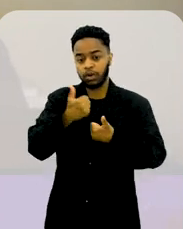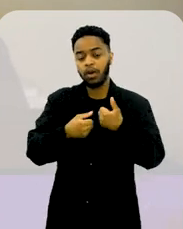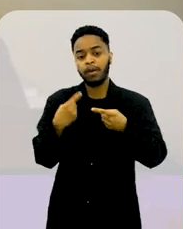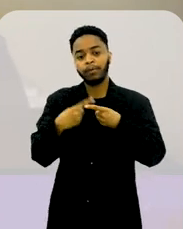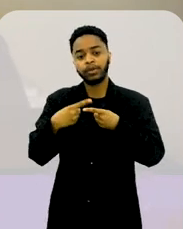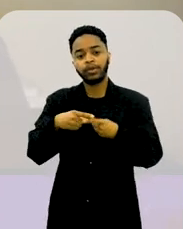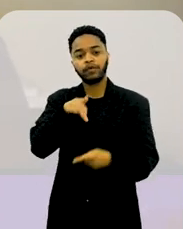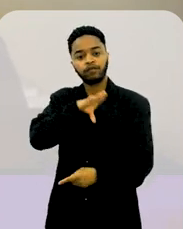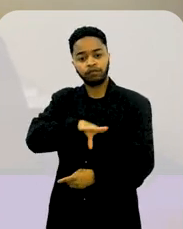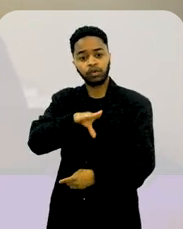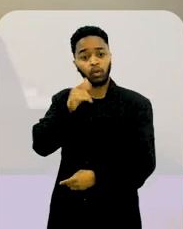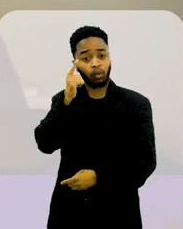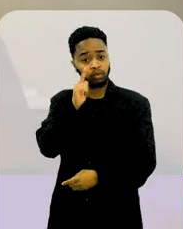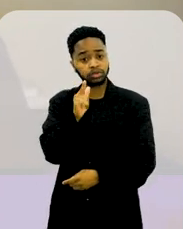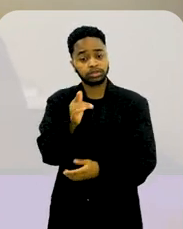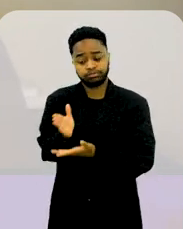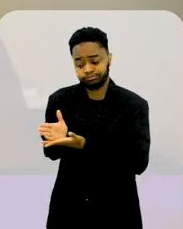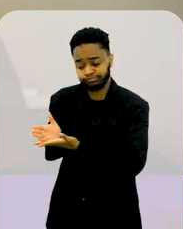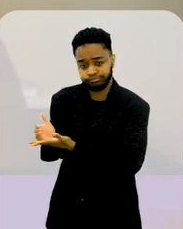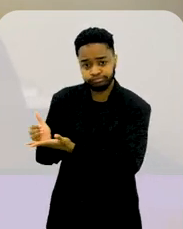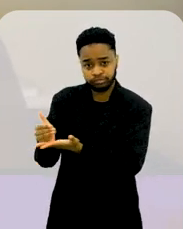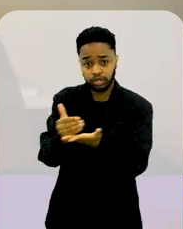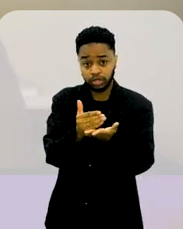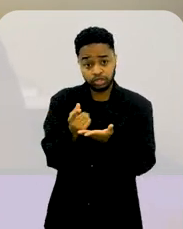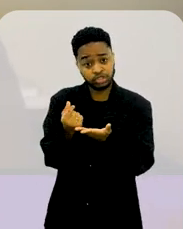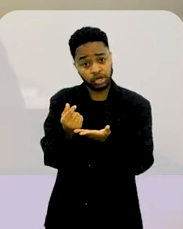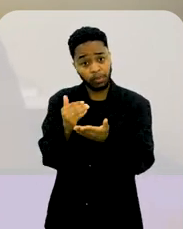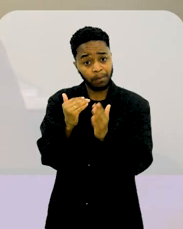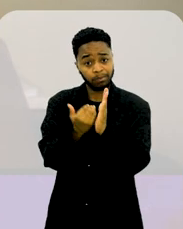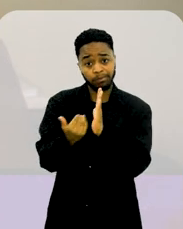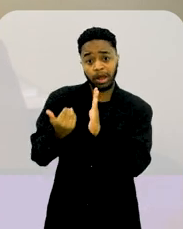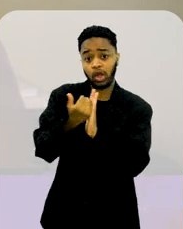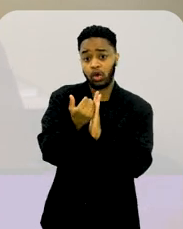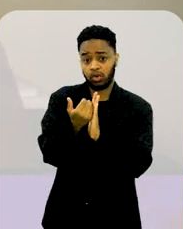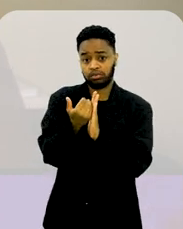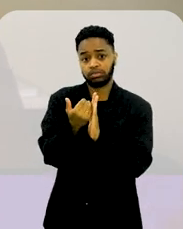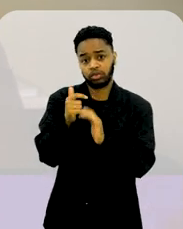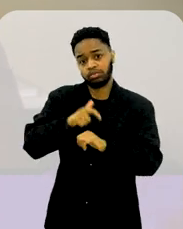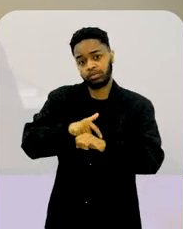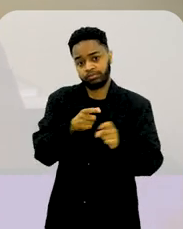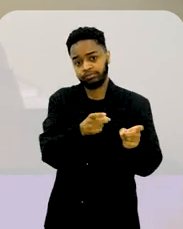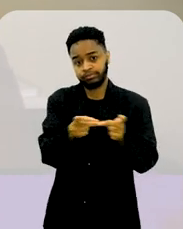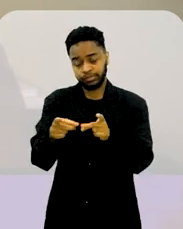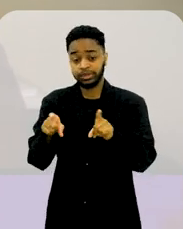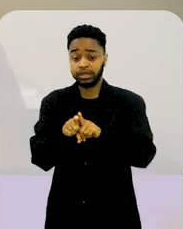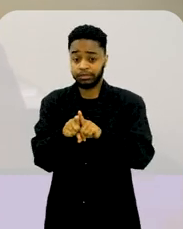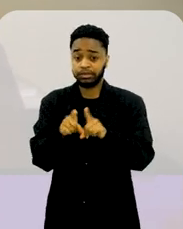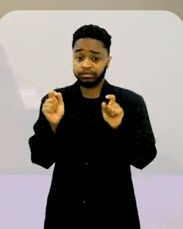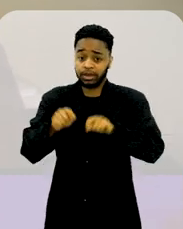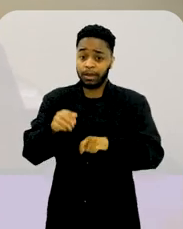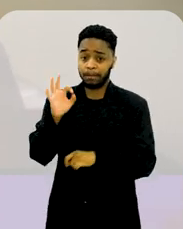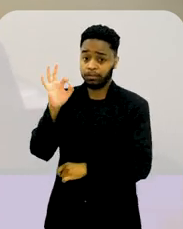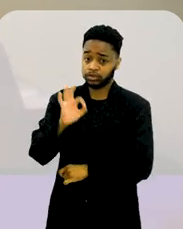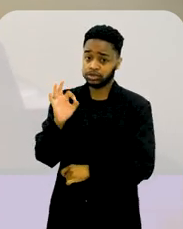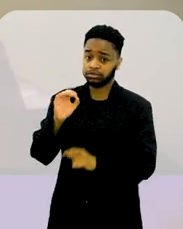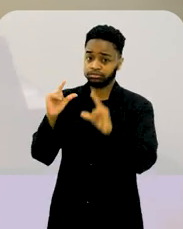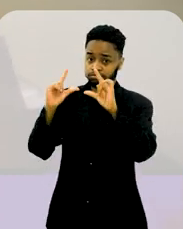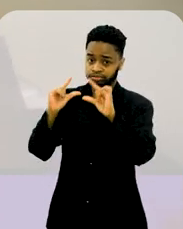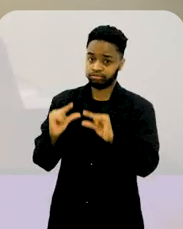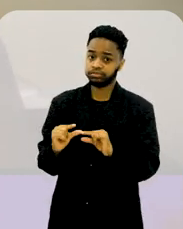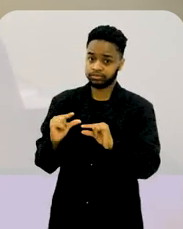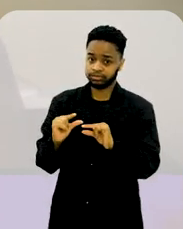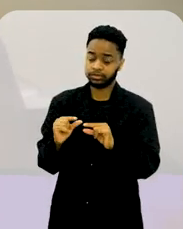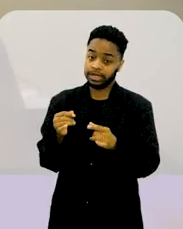Vasco poderia conseguir angariar um recurso financeiro muito maior nessa venda at mesmo com um percentual